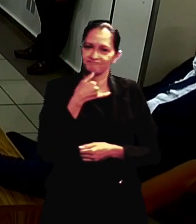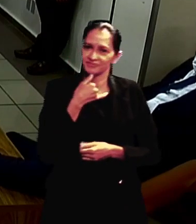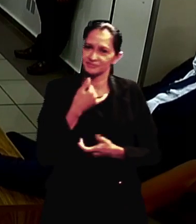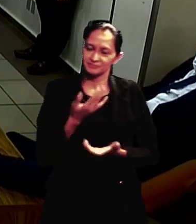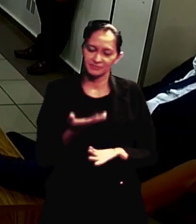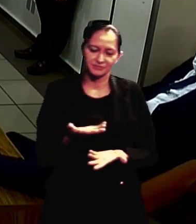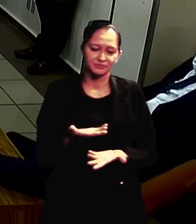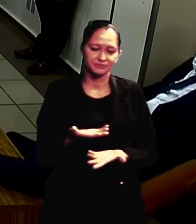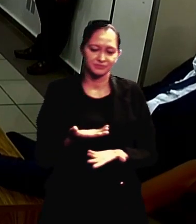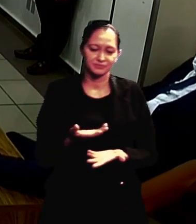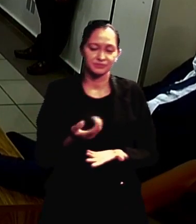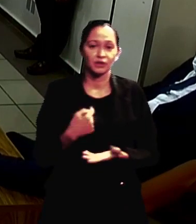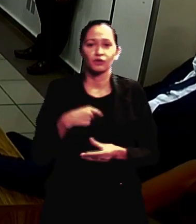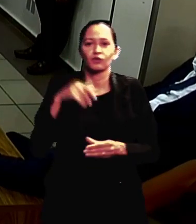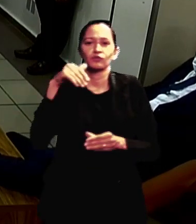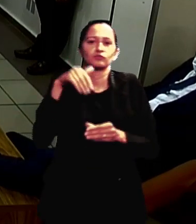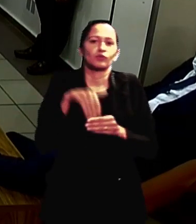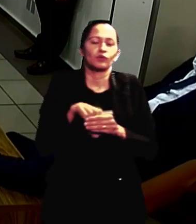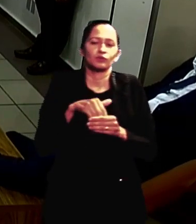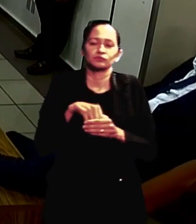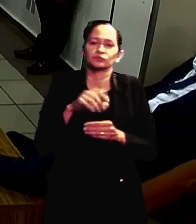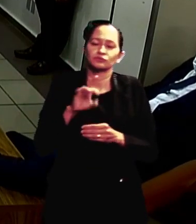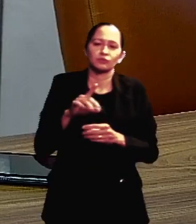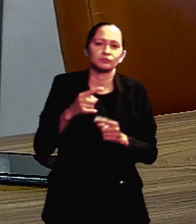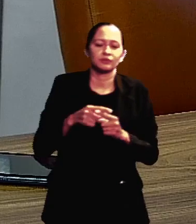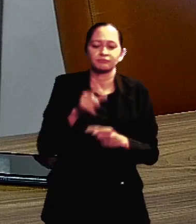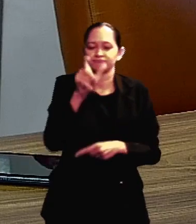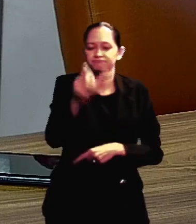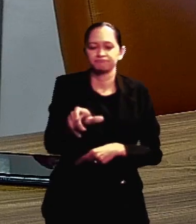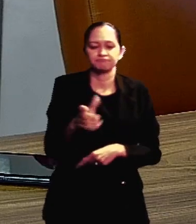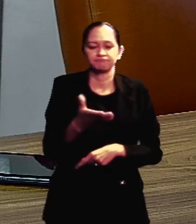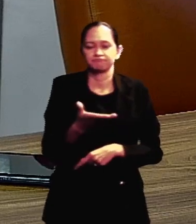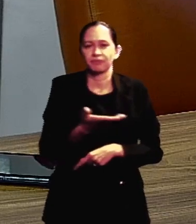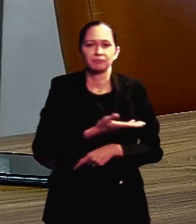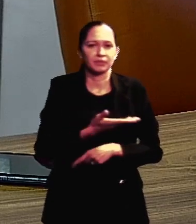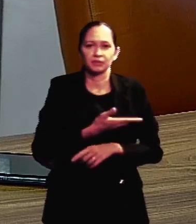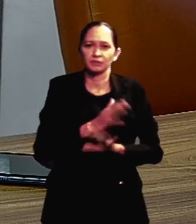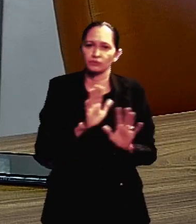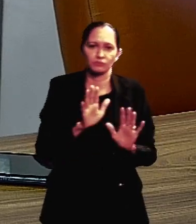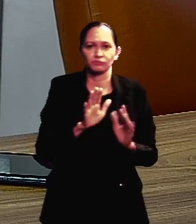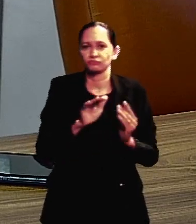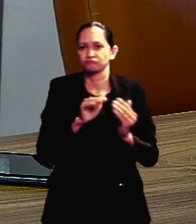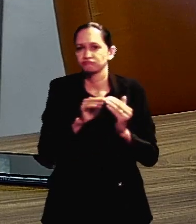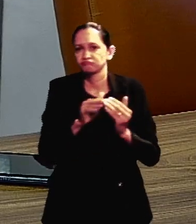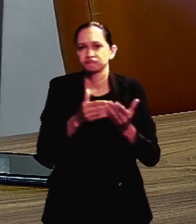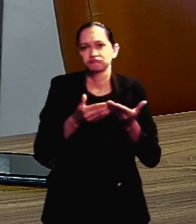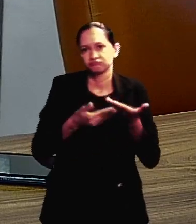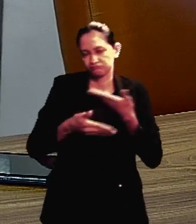infelizmente, vou fazer um voto político. Apesar que a comissão aqui é uma